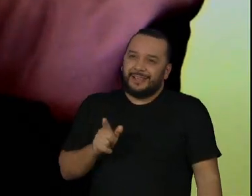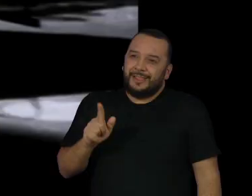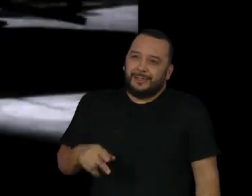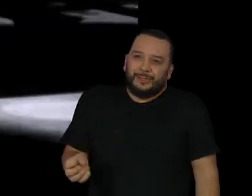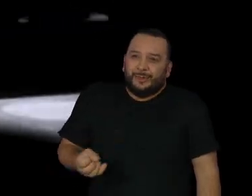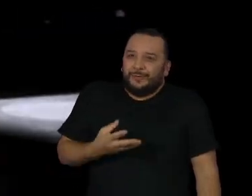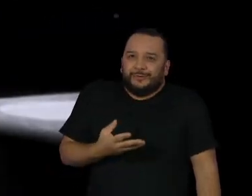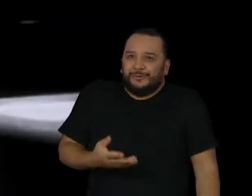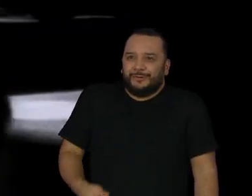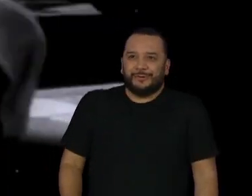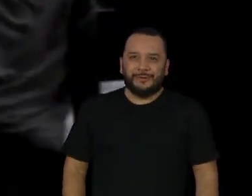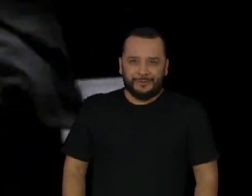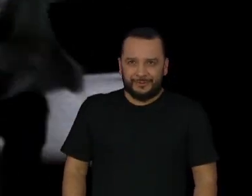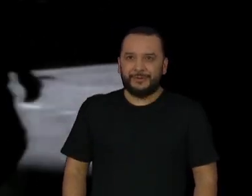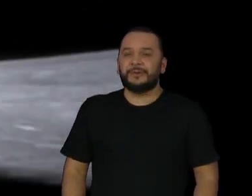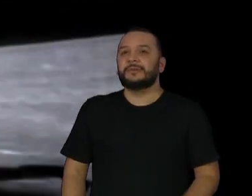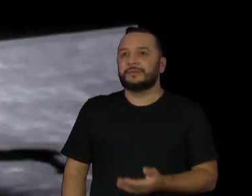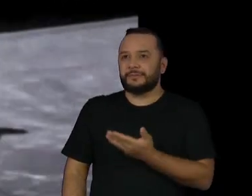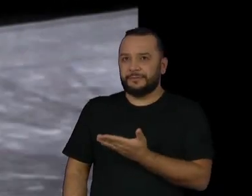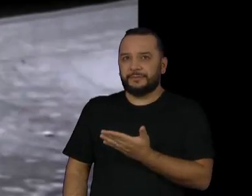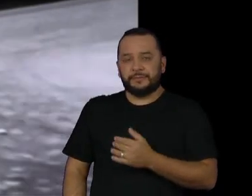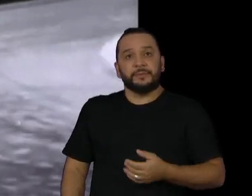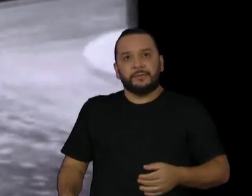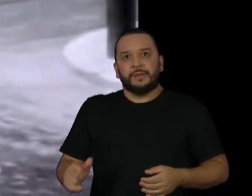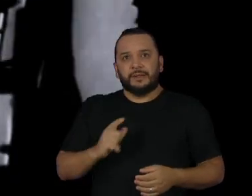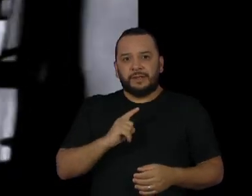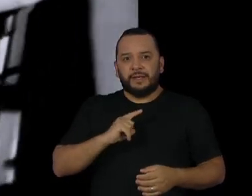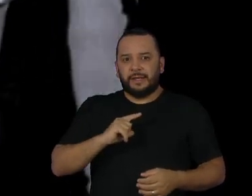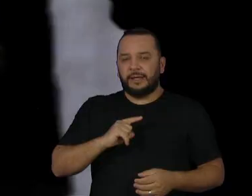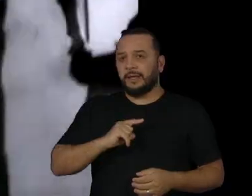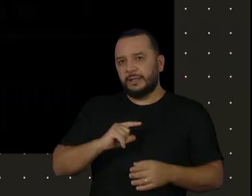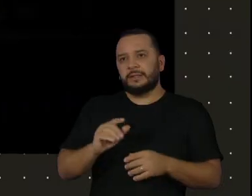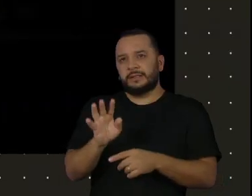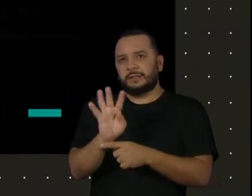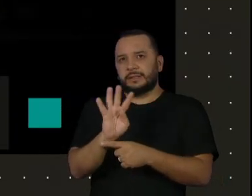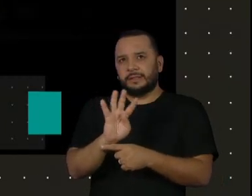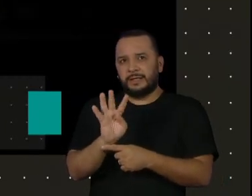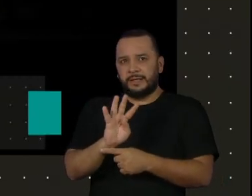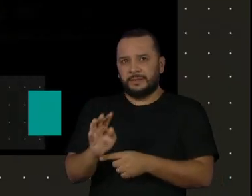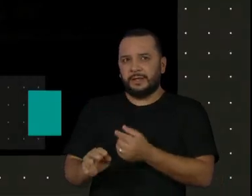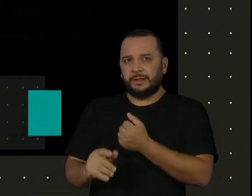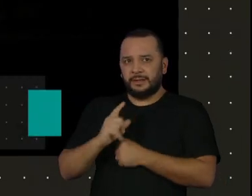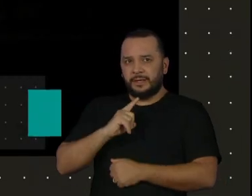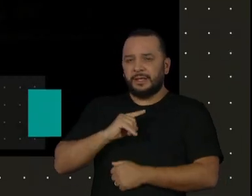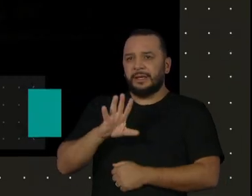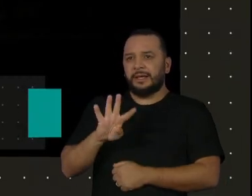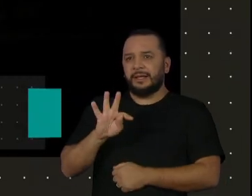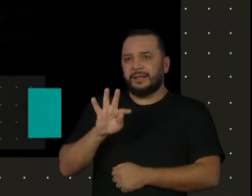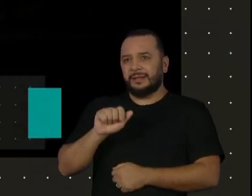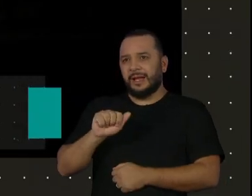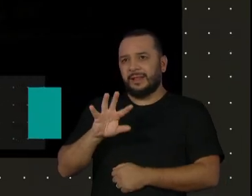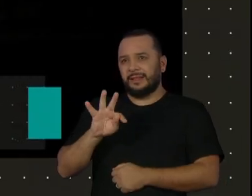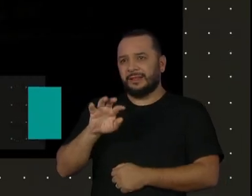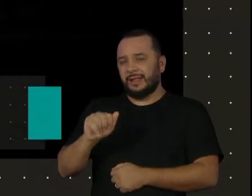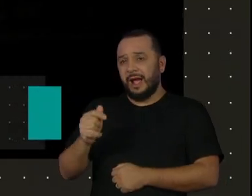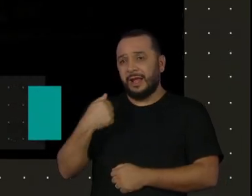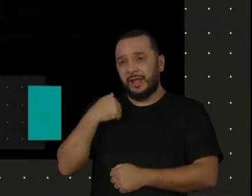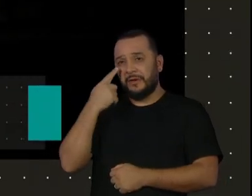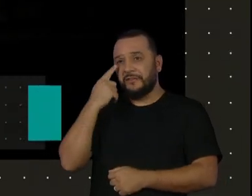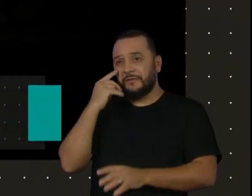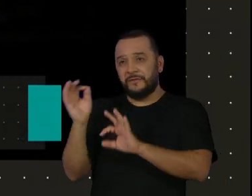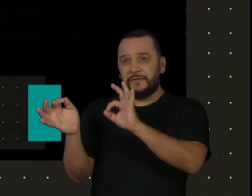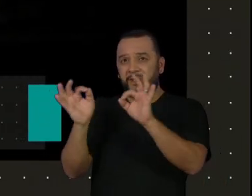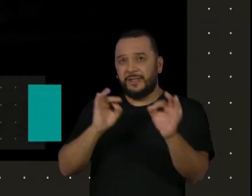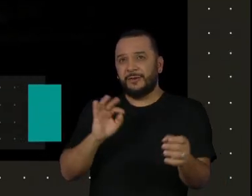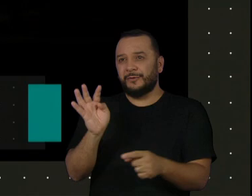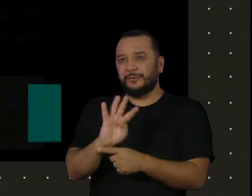novo. Uma colega de cinema, a Tata Amaral, ela disse que quando ela viu o meu filme Rio 40 Graus, ela disse que foi como se